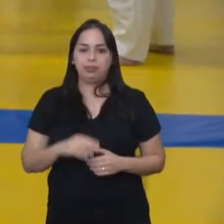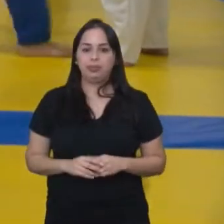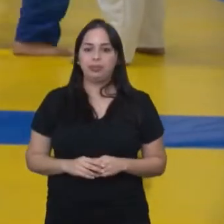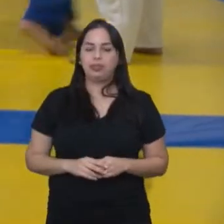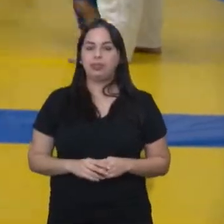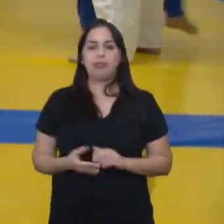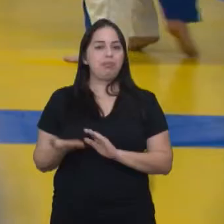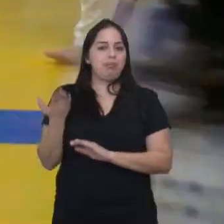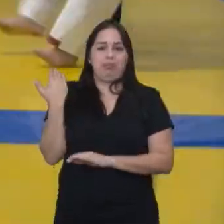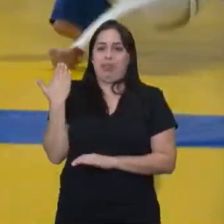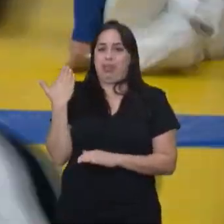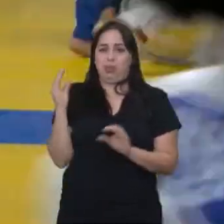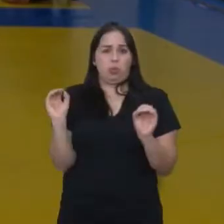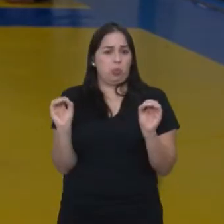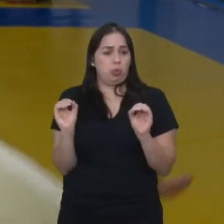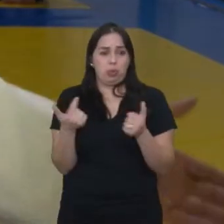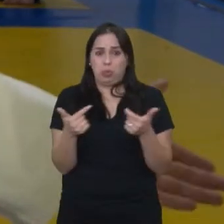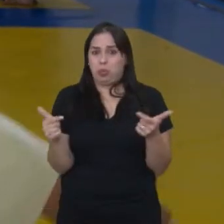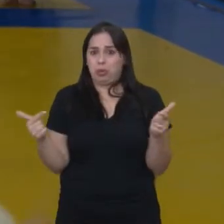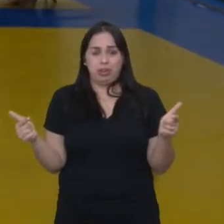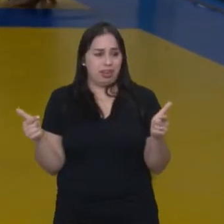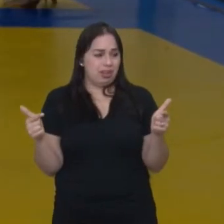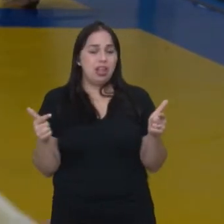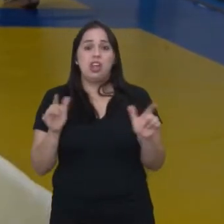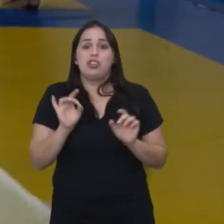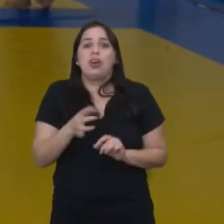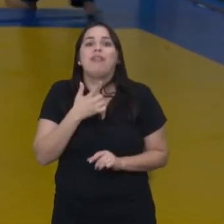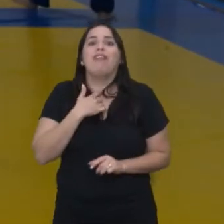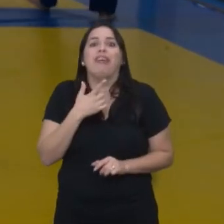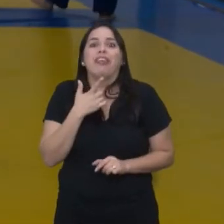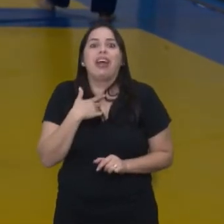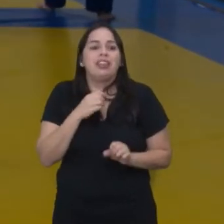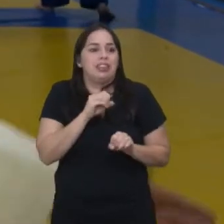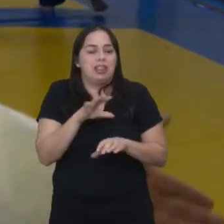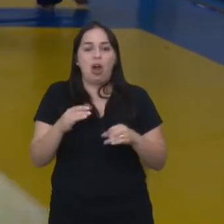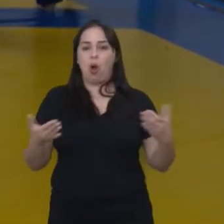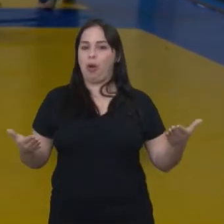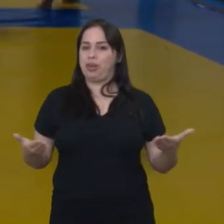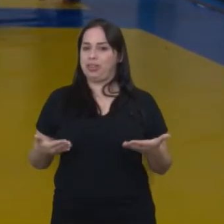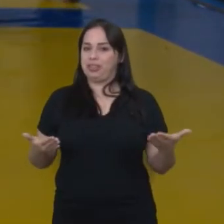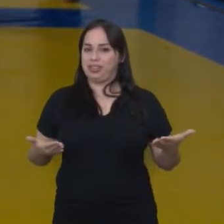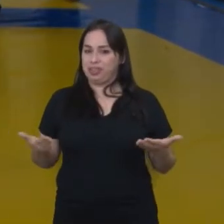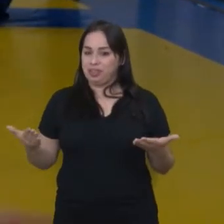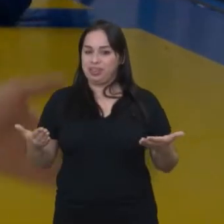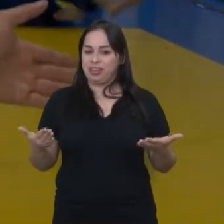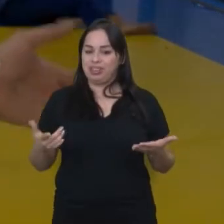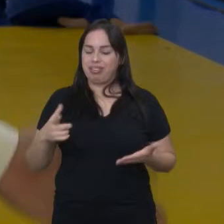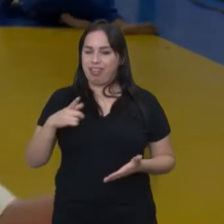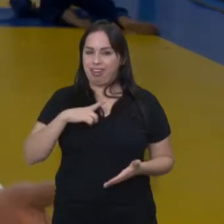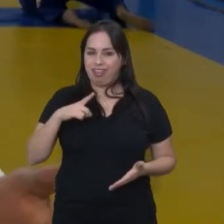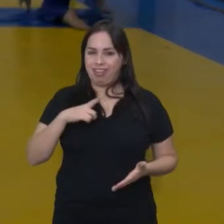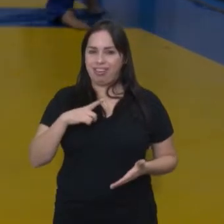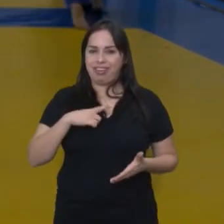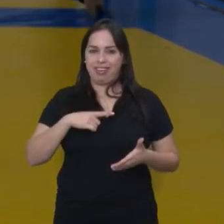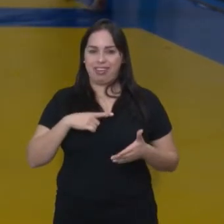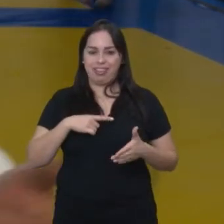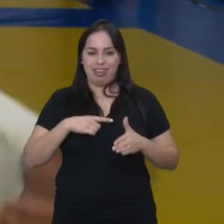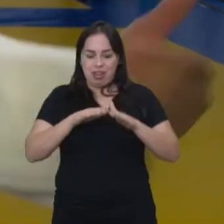6 a 17 anos. A gente não tinha nada, a gente começou sem nada, só com a vontade. Olha aí, hoje